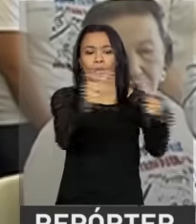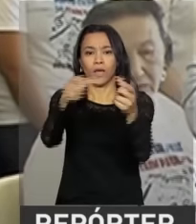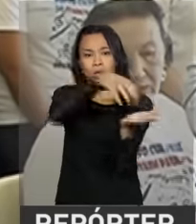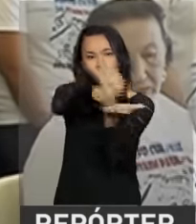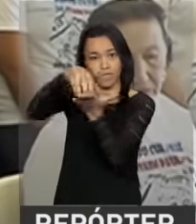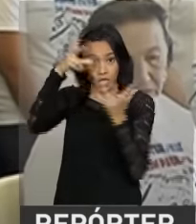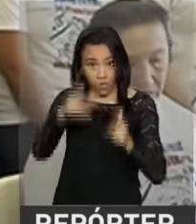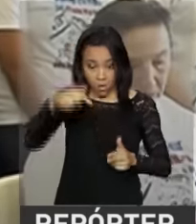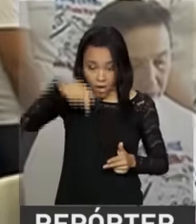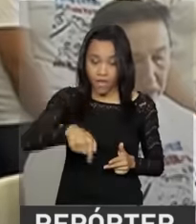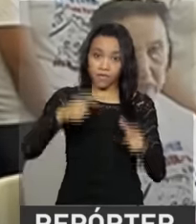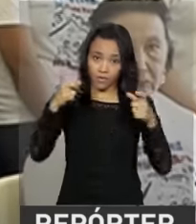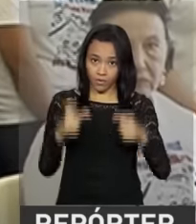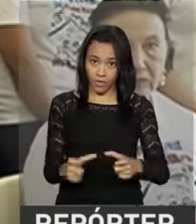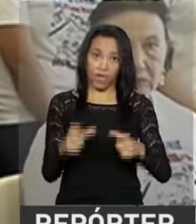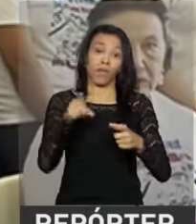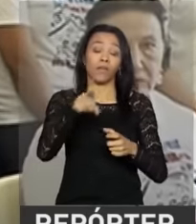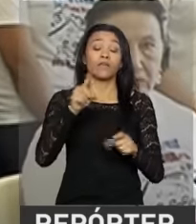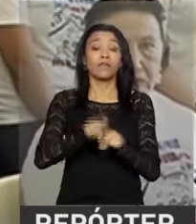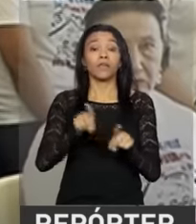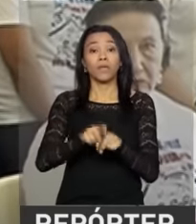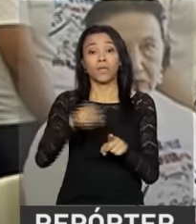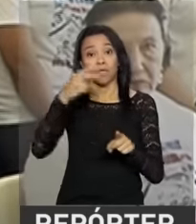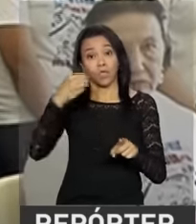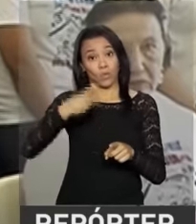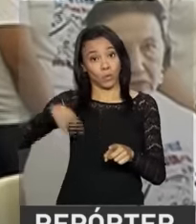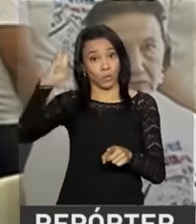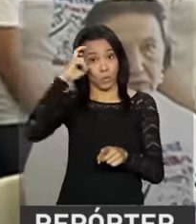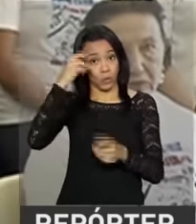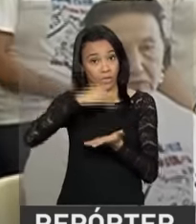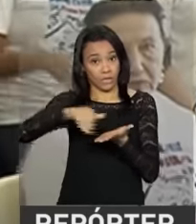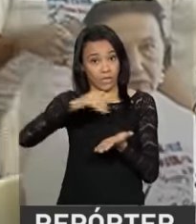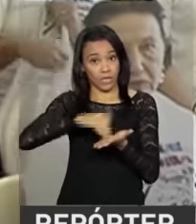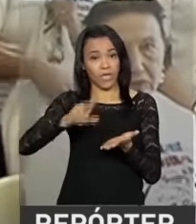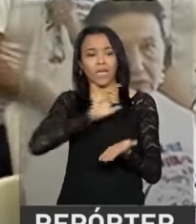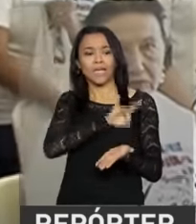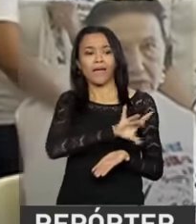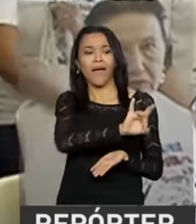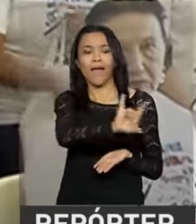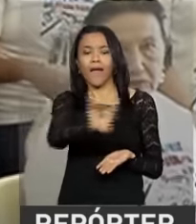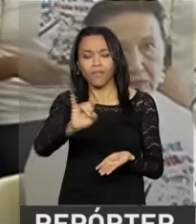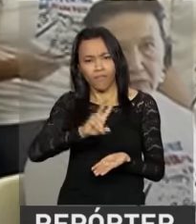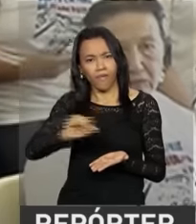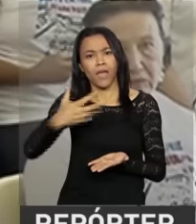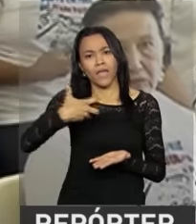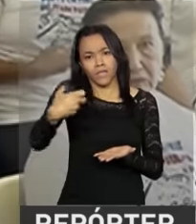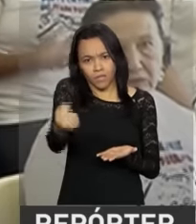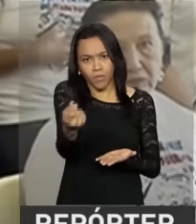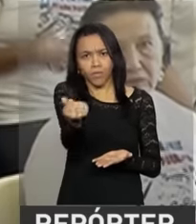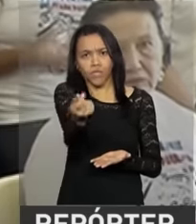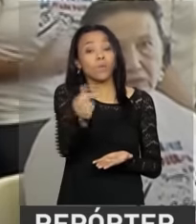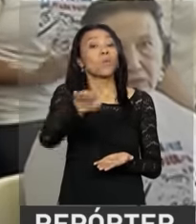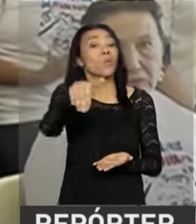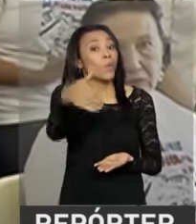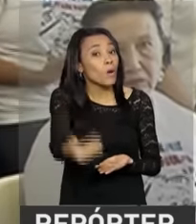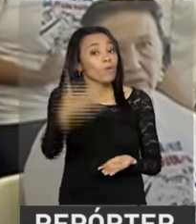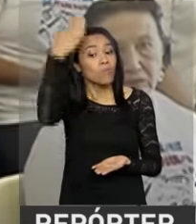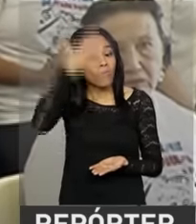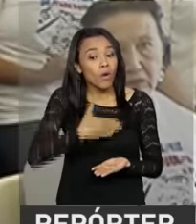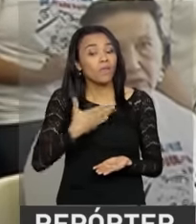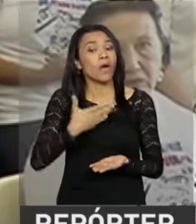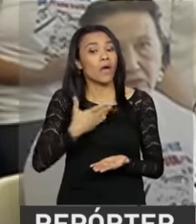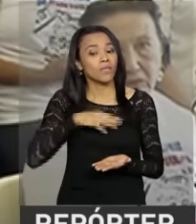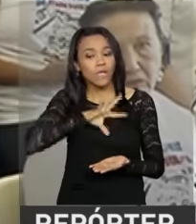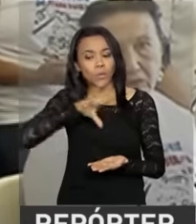Leste. Em nota, a Secretaria Municipal de Cultura explica que cada instituição só vai receber o dinheiro quando comprovar que